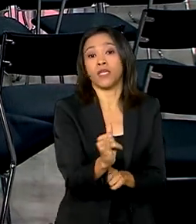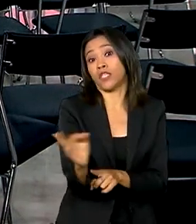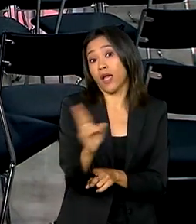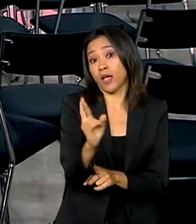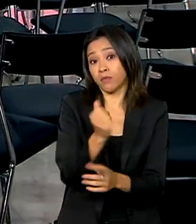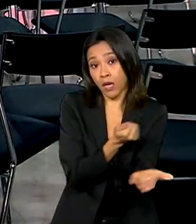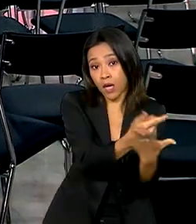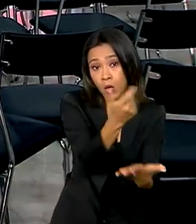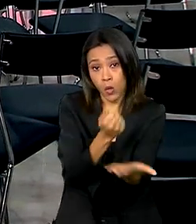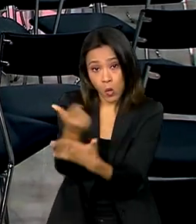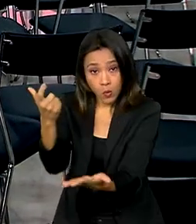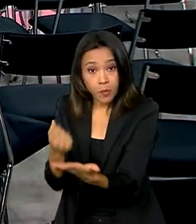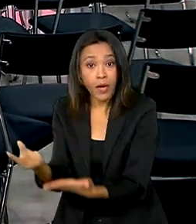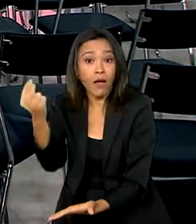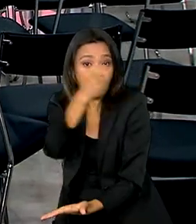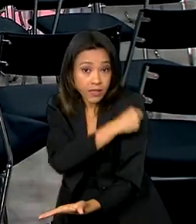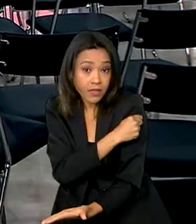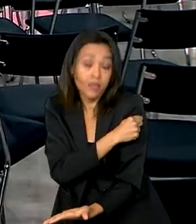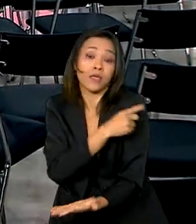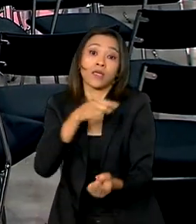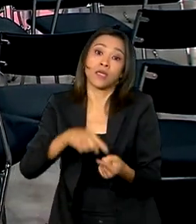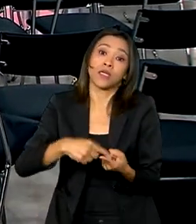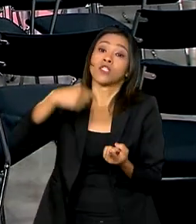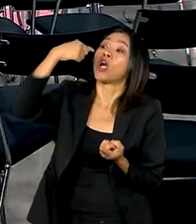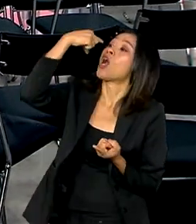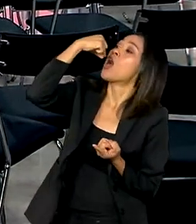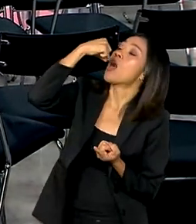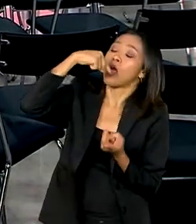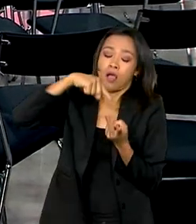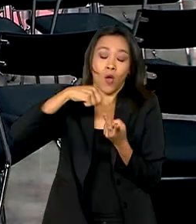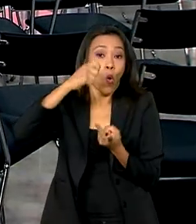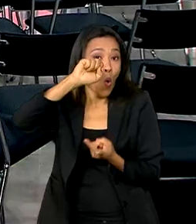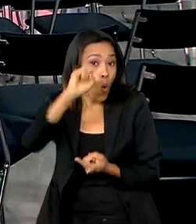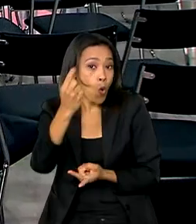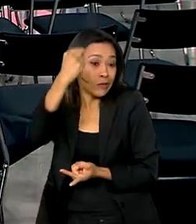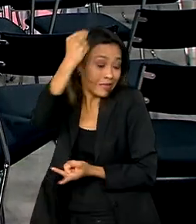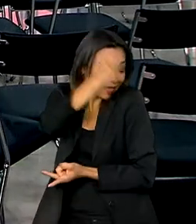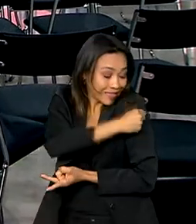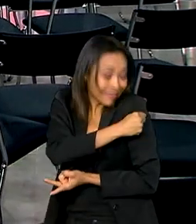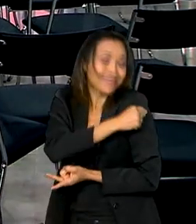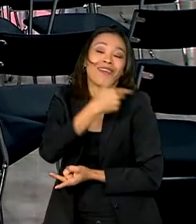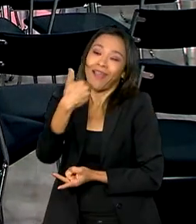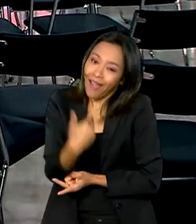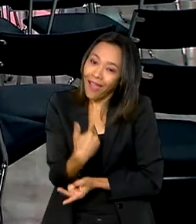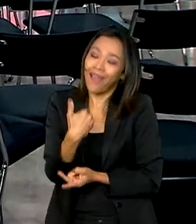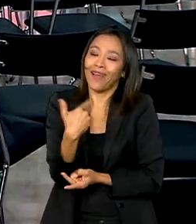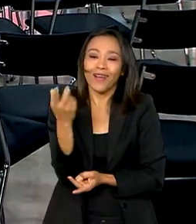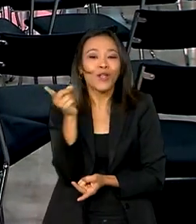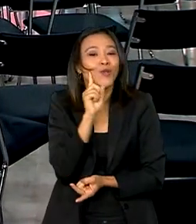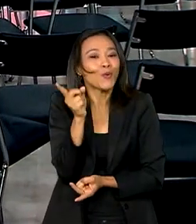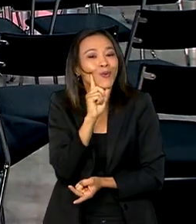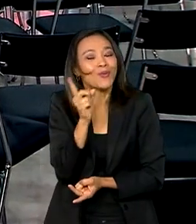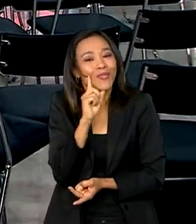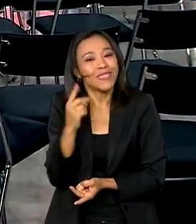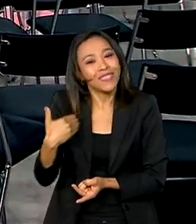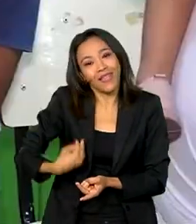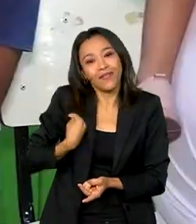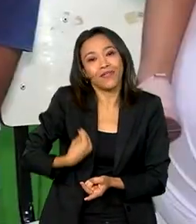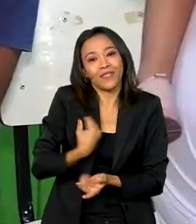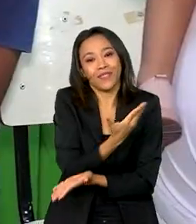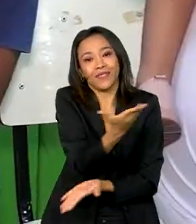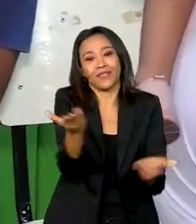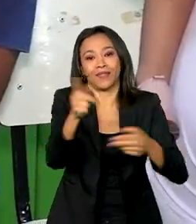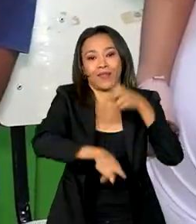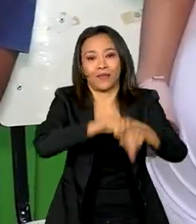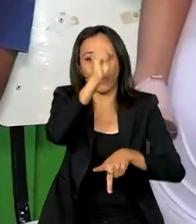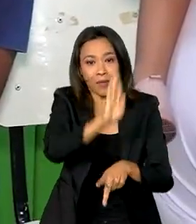de imunizantes. E em gotinha ou injeção, a vacina voltou a fazer parte da rotina dos brasileiros. De